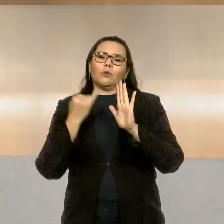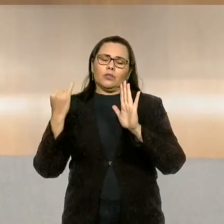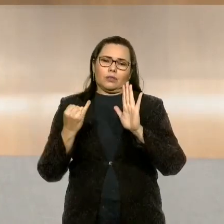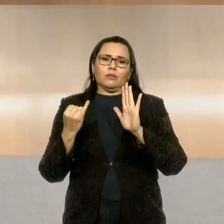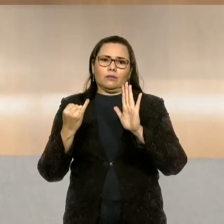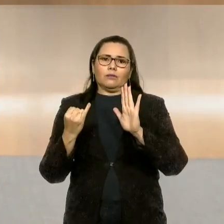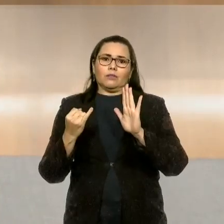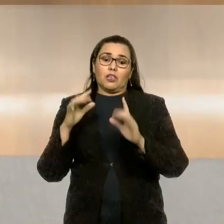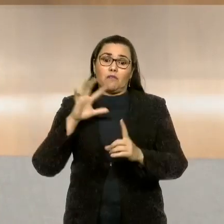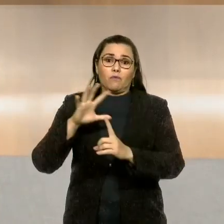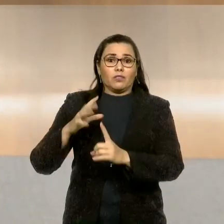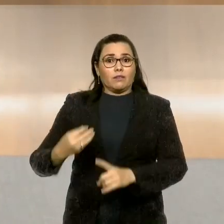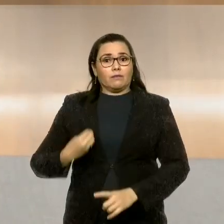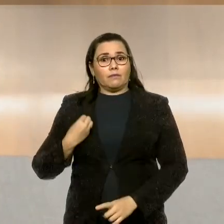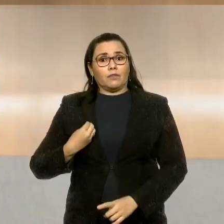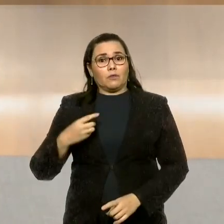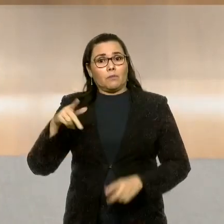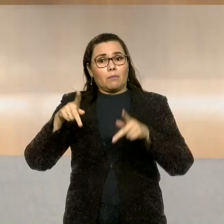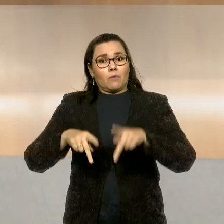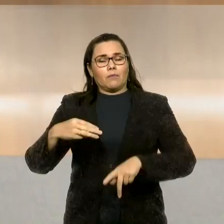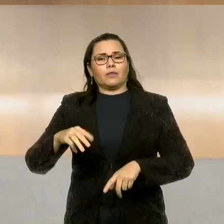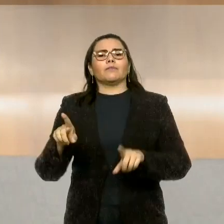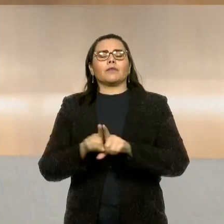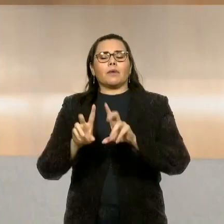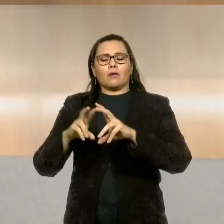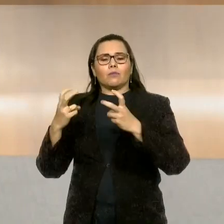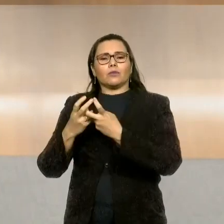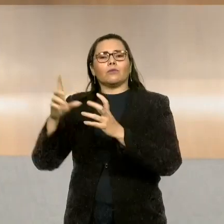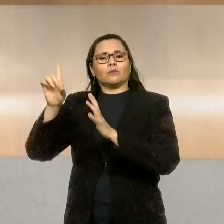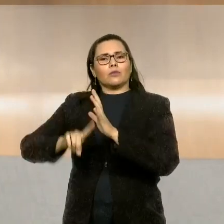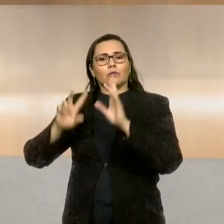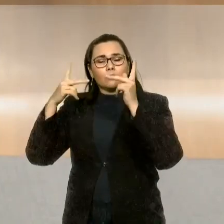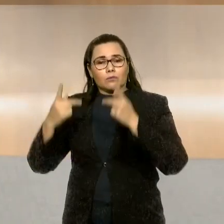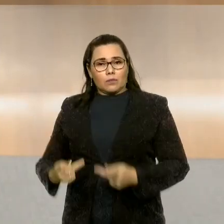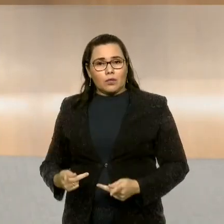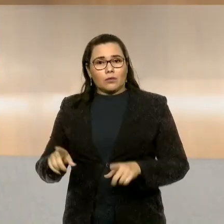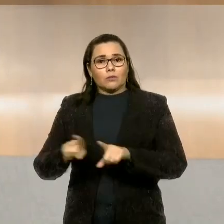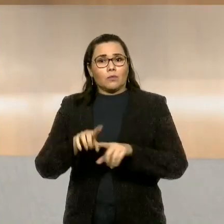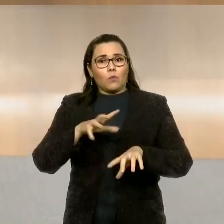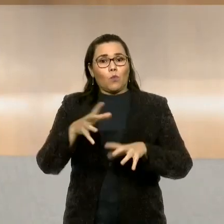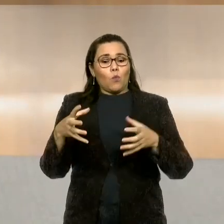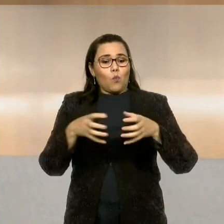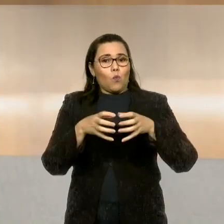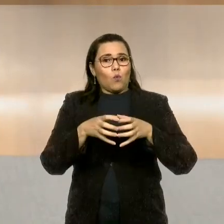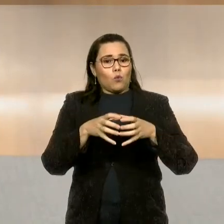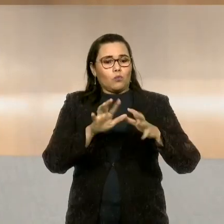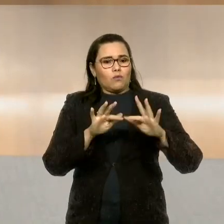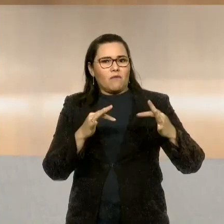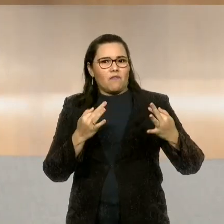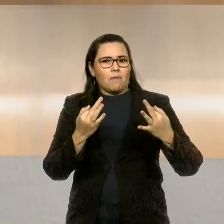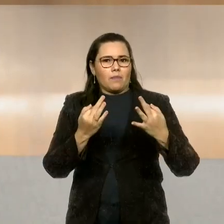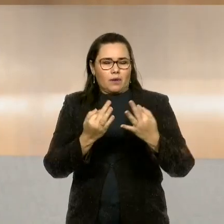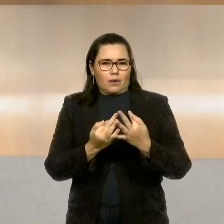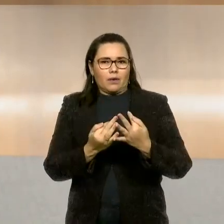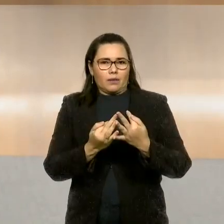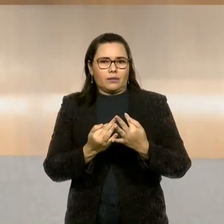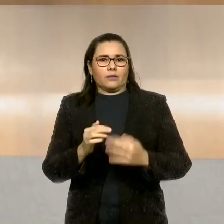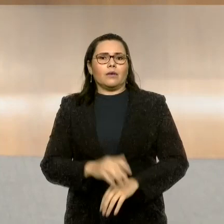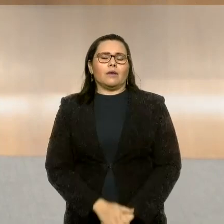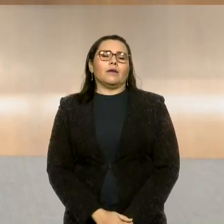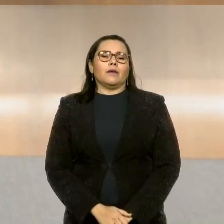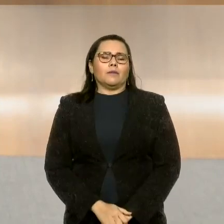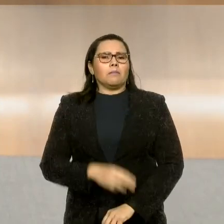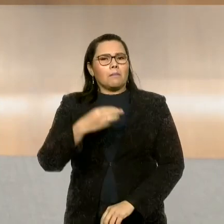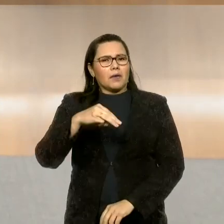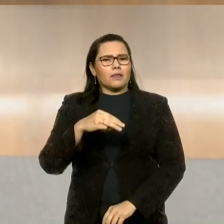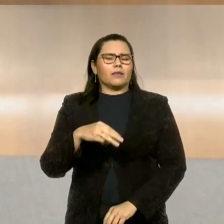maranhenses também a comissão de direitos humanos esta semana recebeu uma comitiva de familiares né de de maranhenses que estão